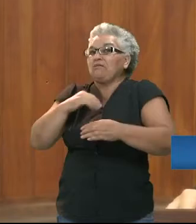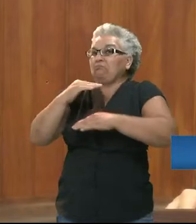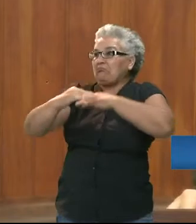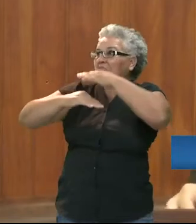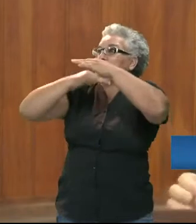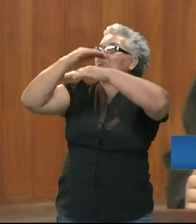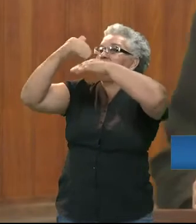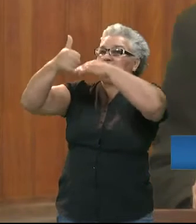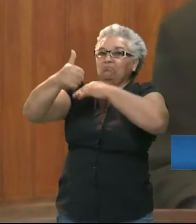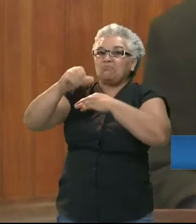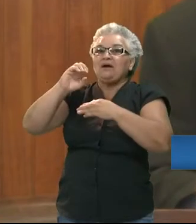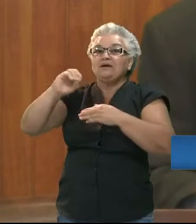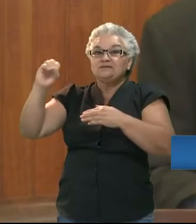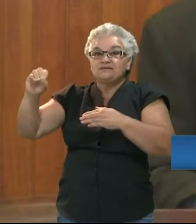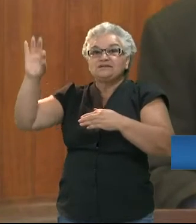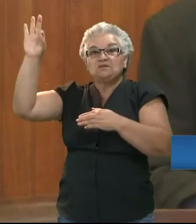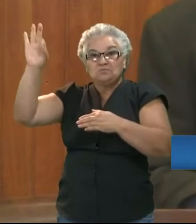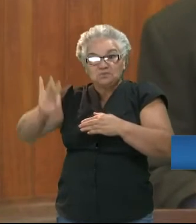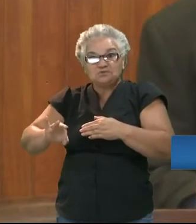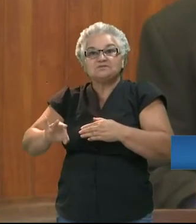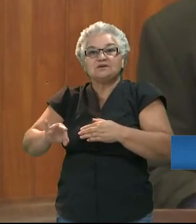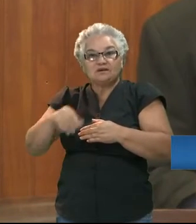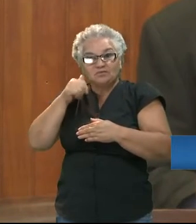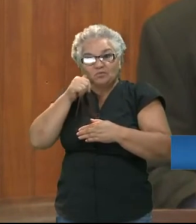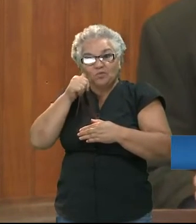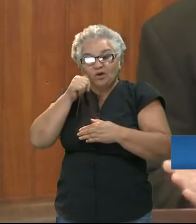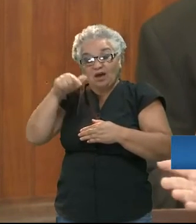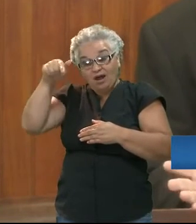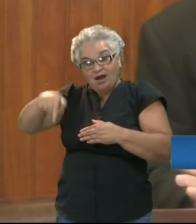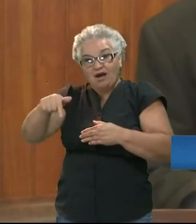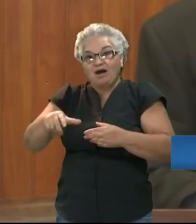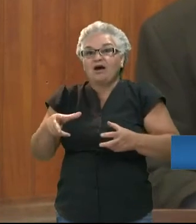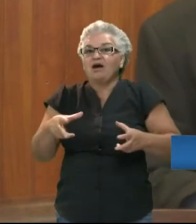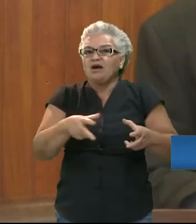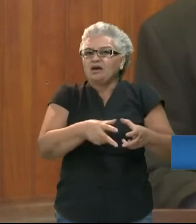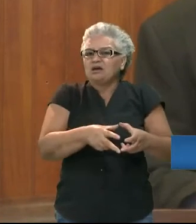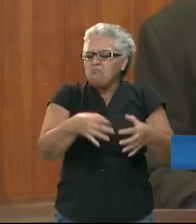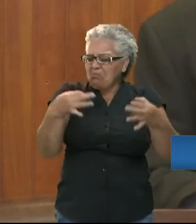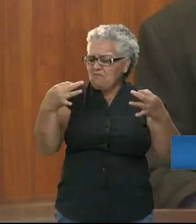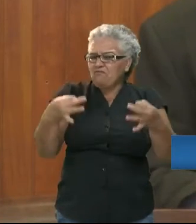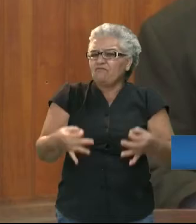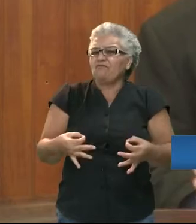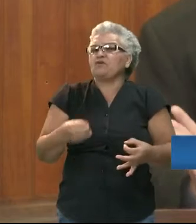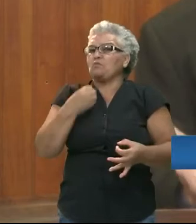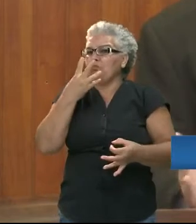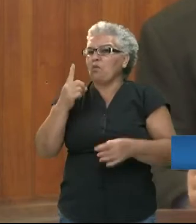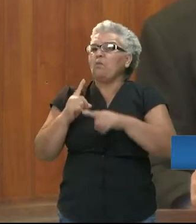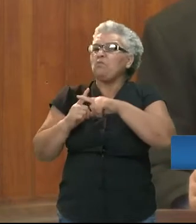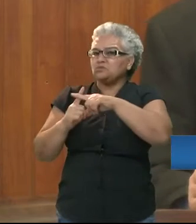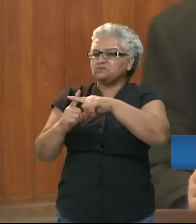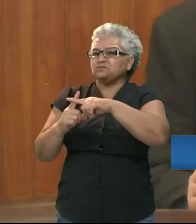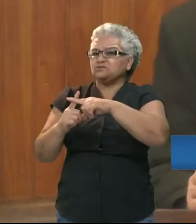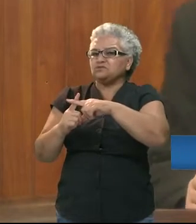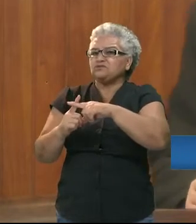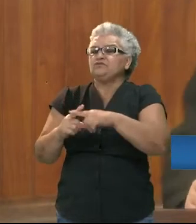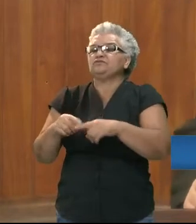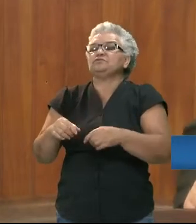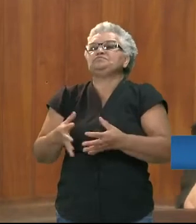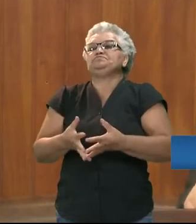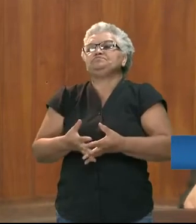de 100% do gênero nesta casa, um ótimo sinal, um ótimo indicativo que aponta